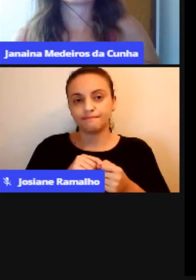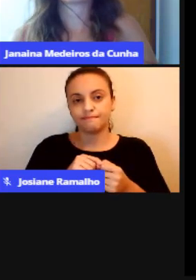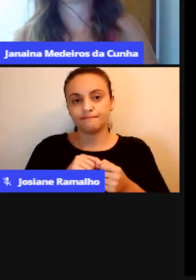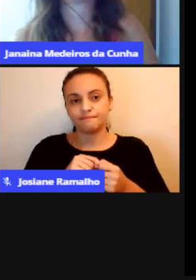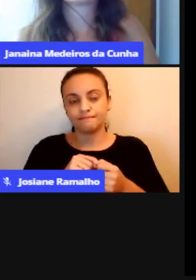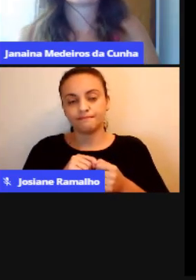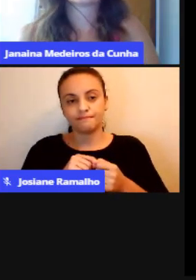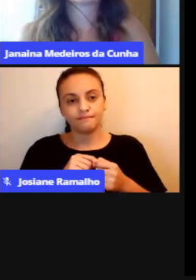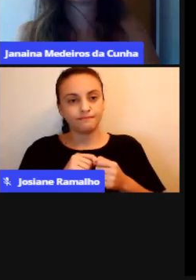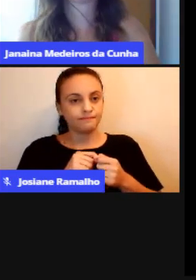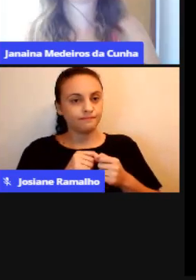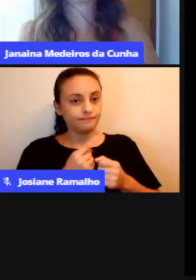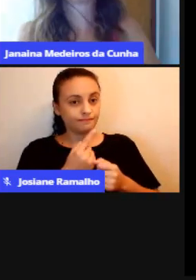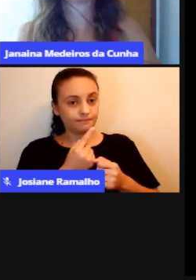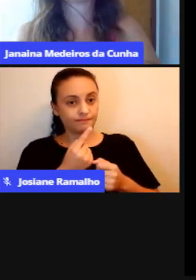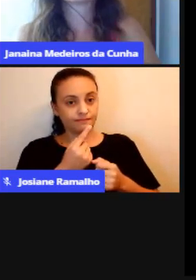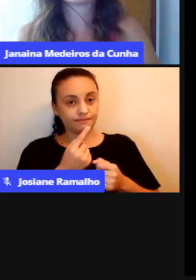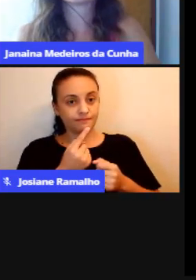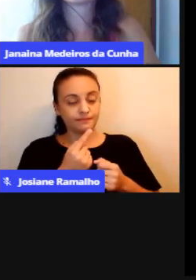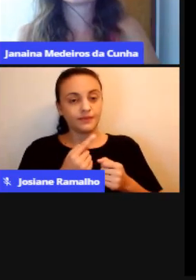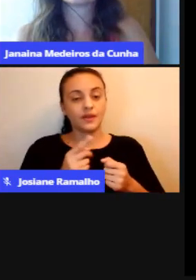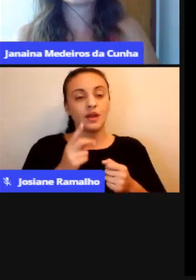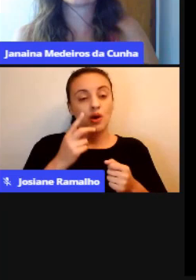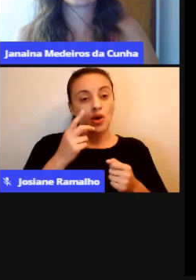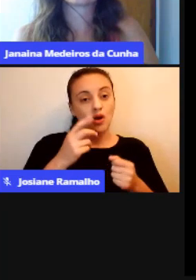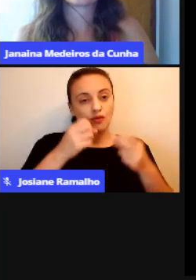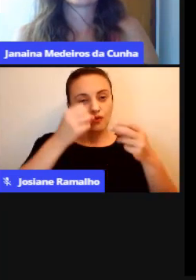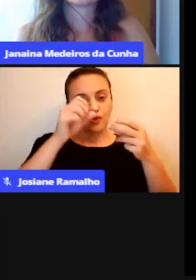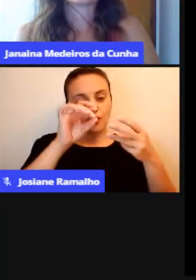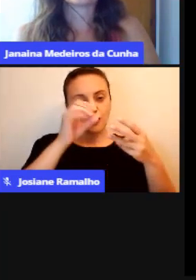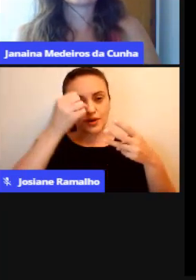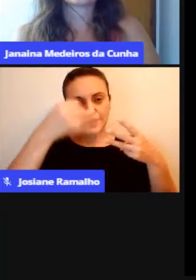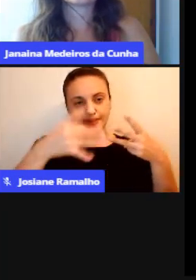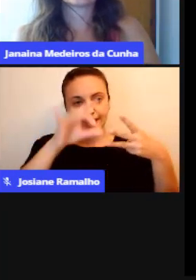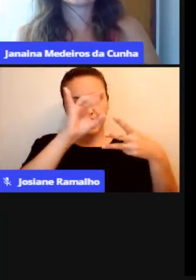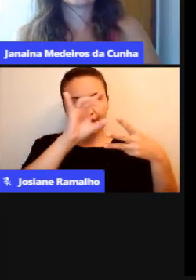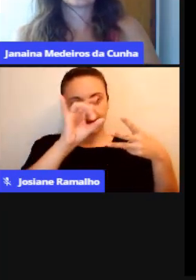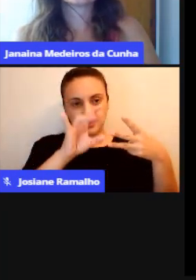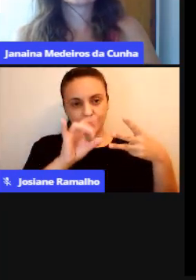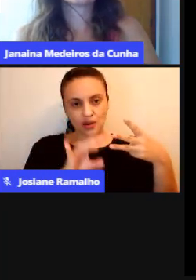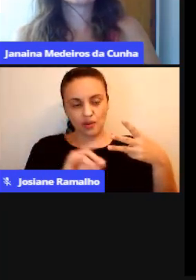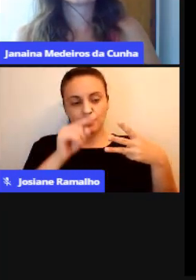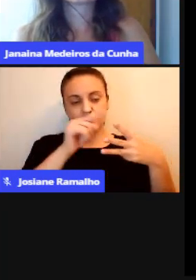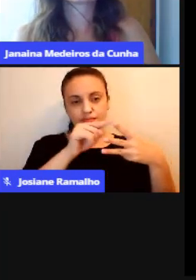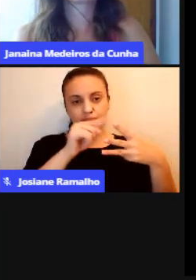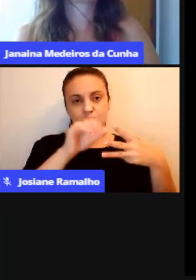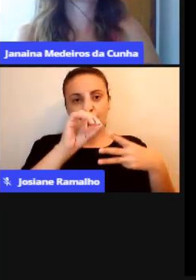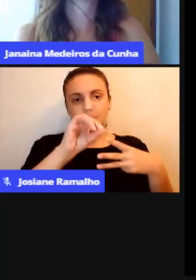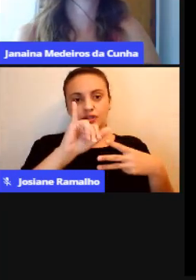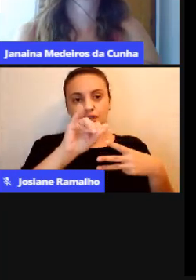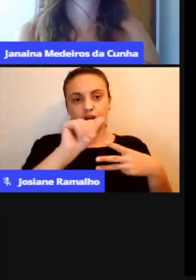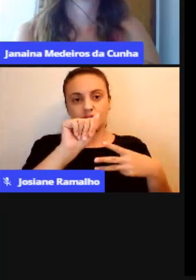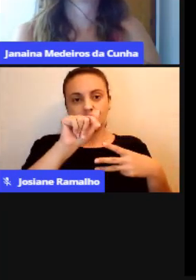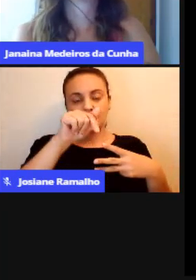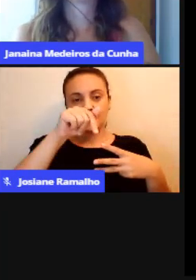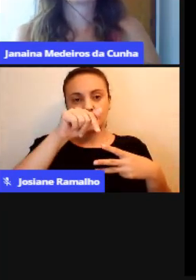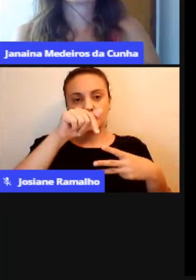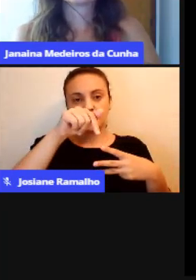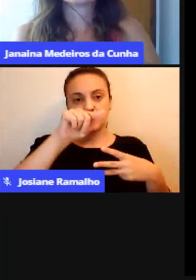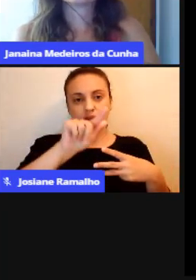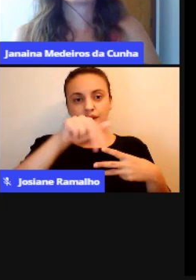Bom, aqui agora eu vou estar falando um pouquinho sobre esses 3 tipos de avaliação, que é a diagnóstica,